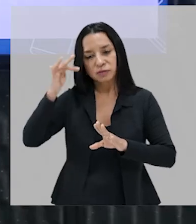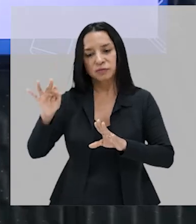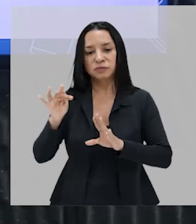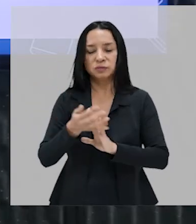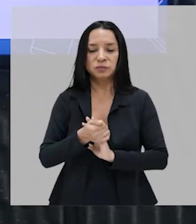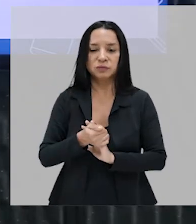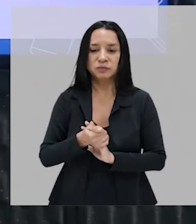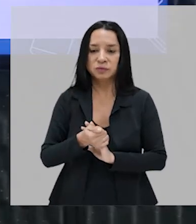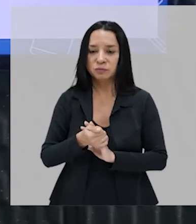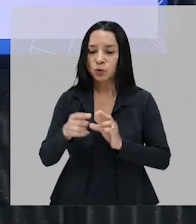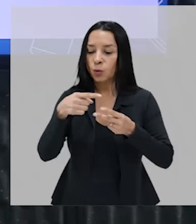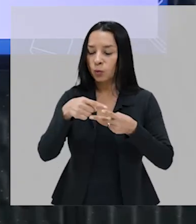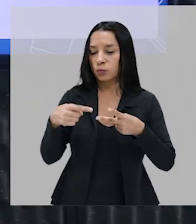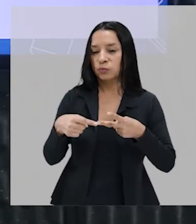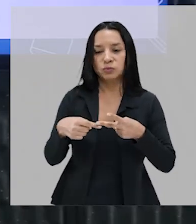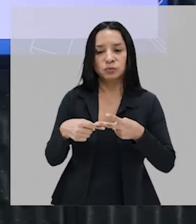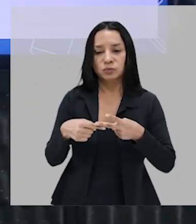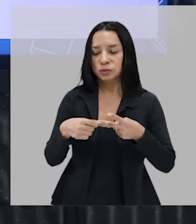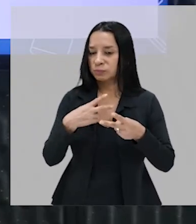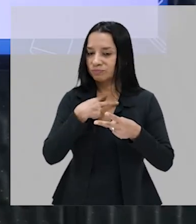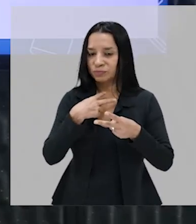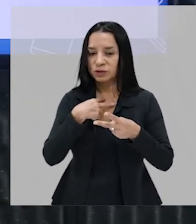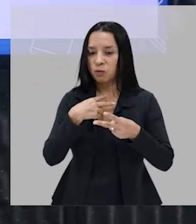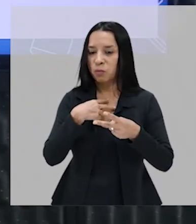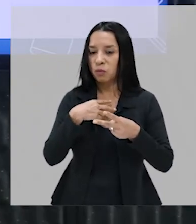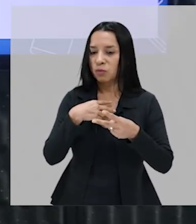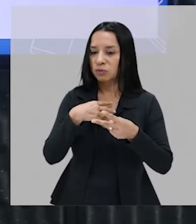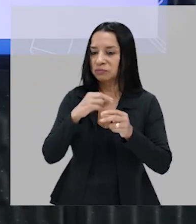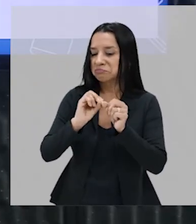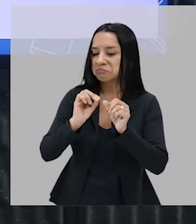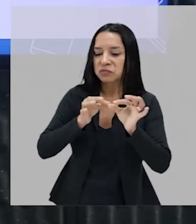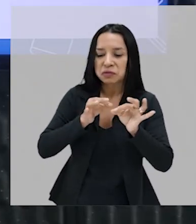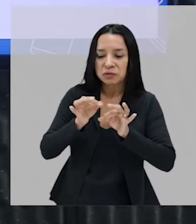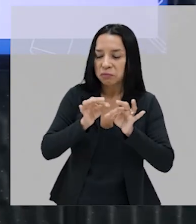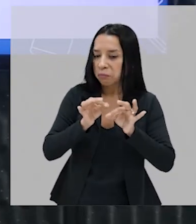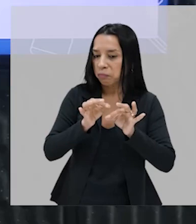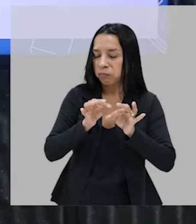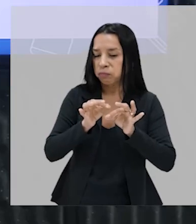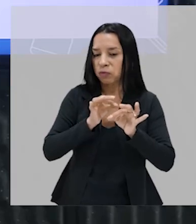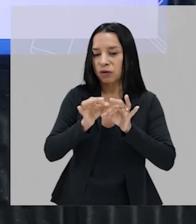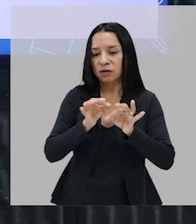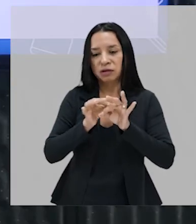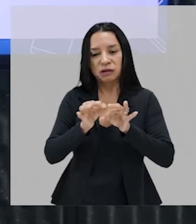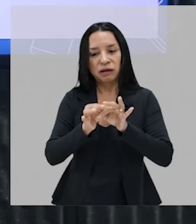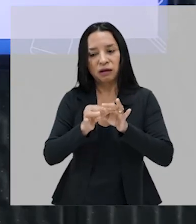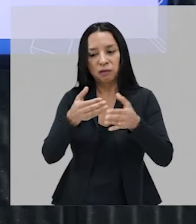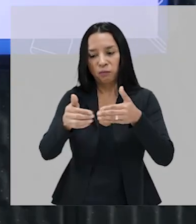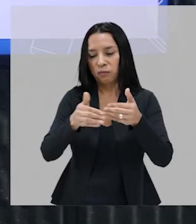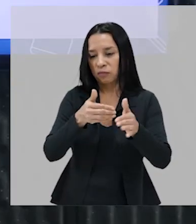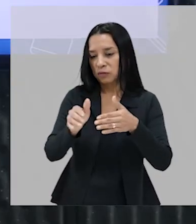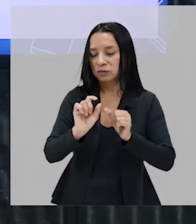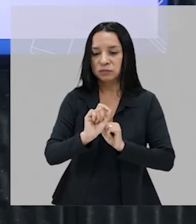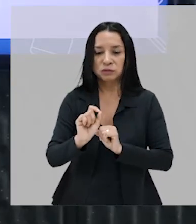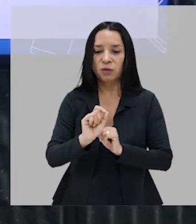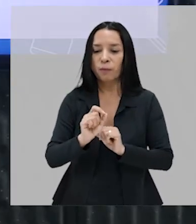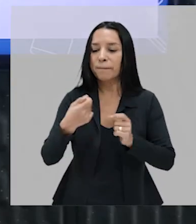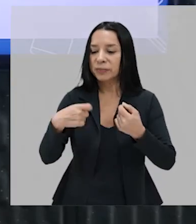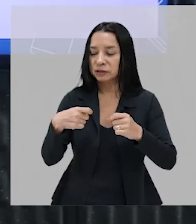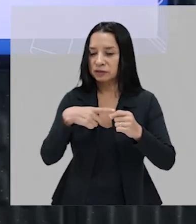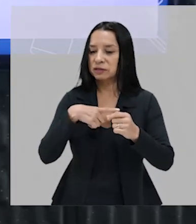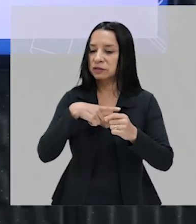uma crítica filosófica, ela não pode ser feita de qualquer maneira. Ela precisa seguir um caminho, aí vem um método,